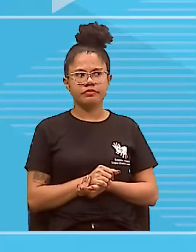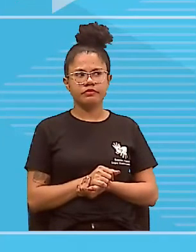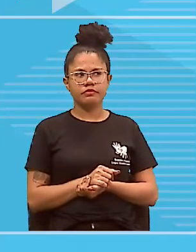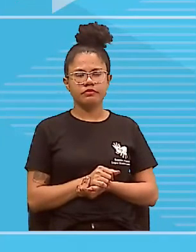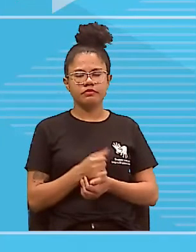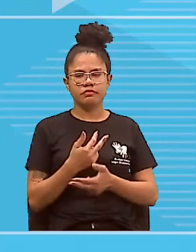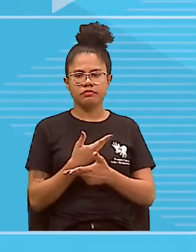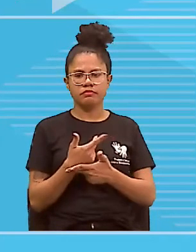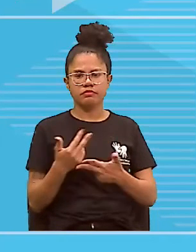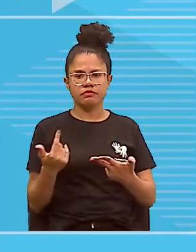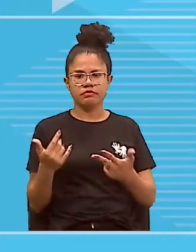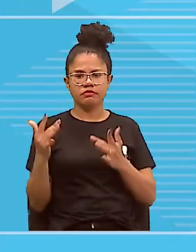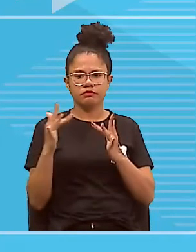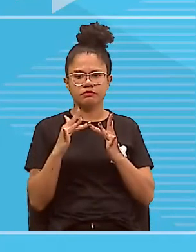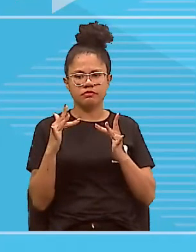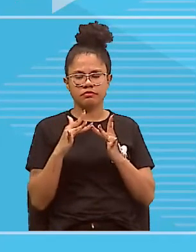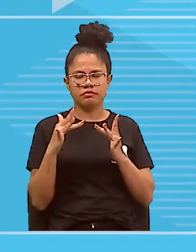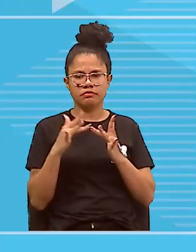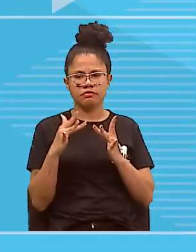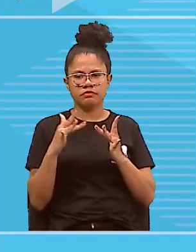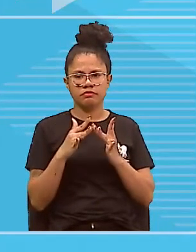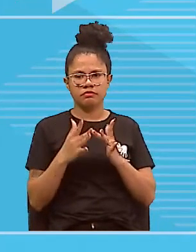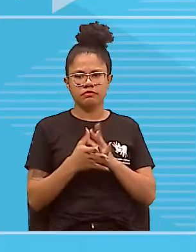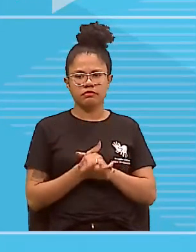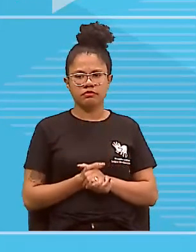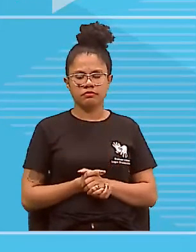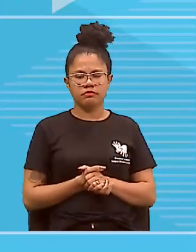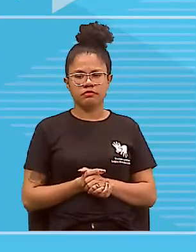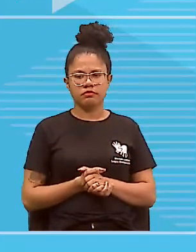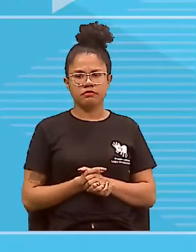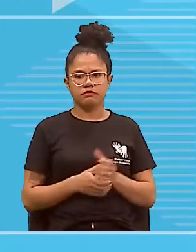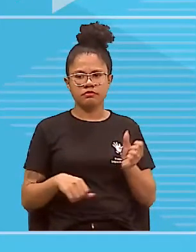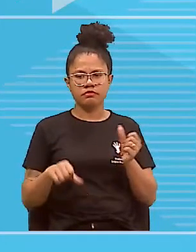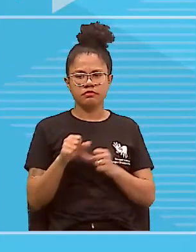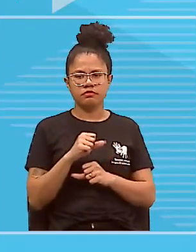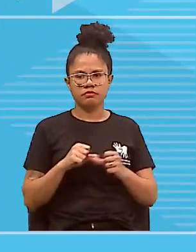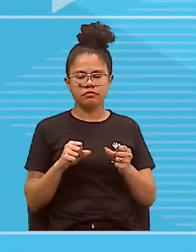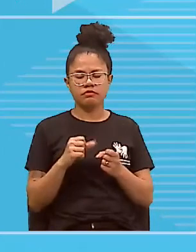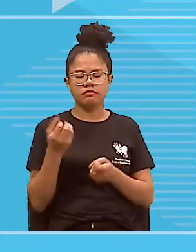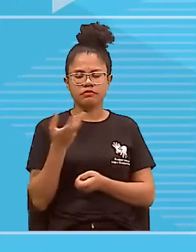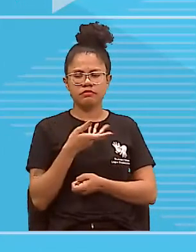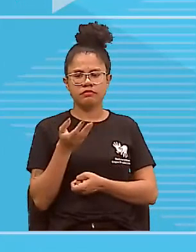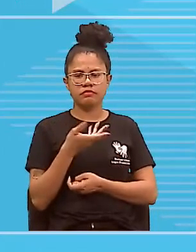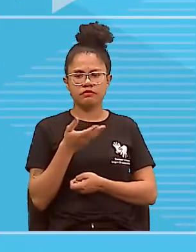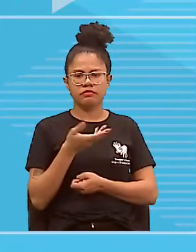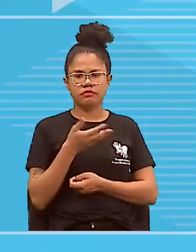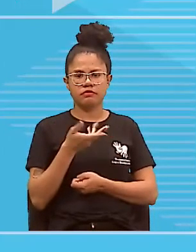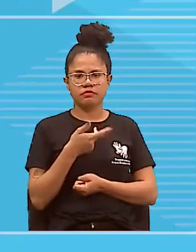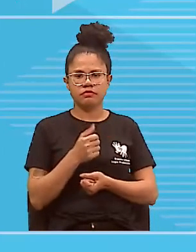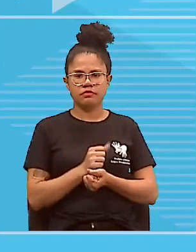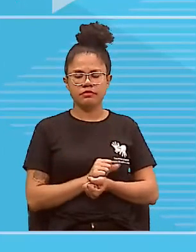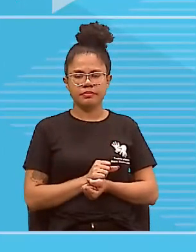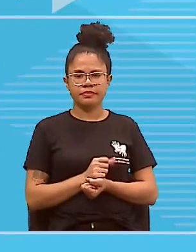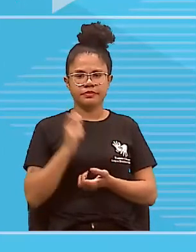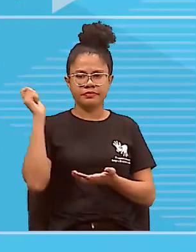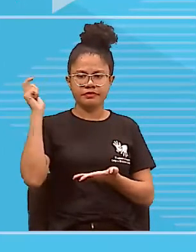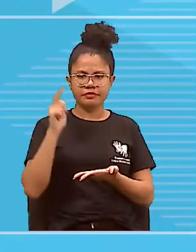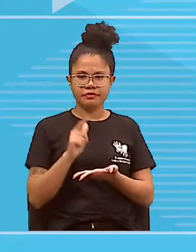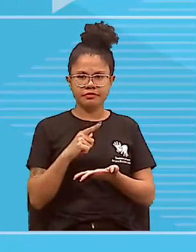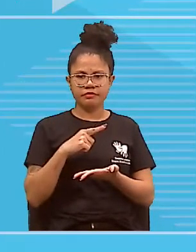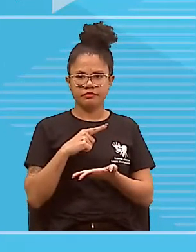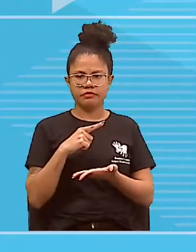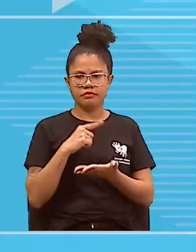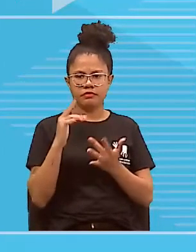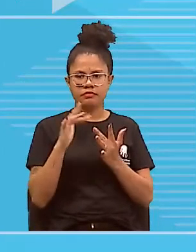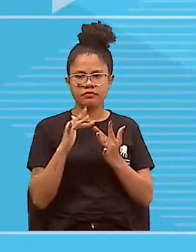refrações uma sequência de mudanças de velocidade que a luz ela vai